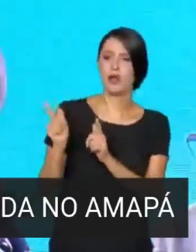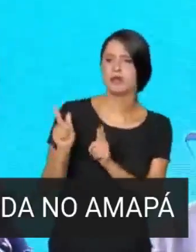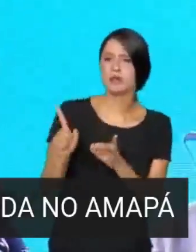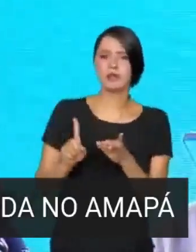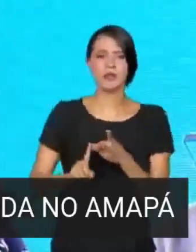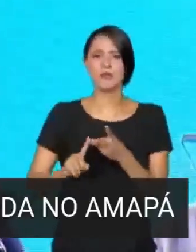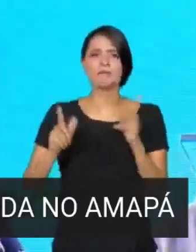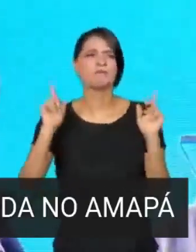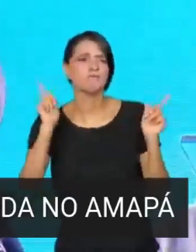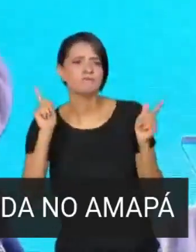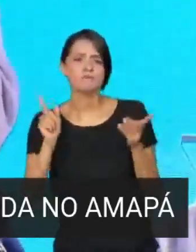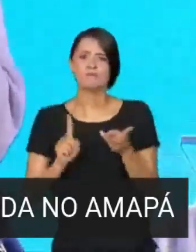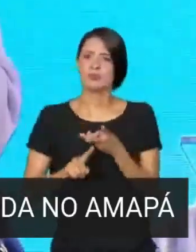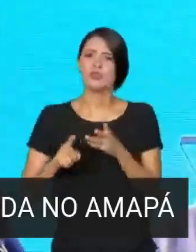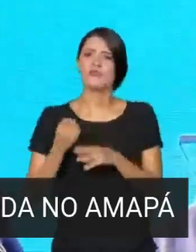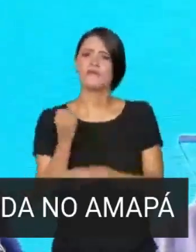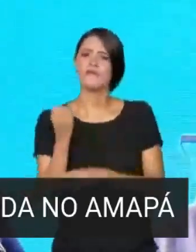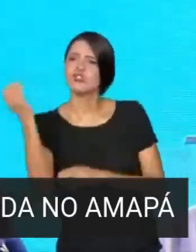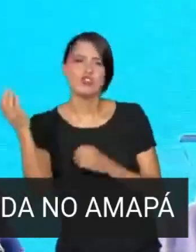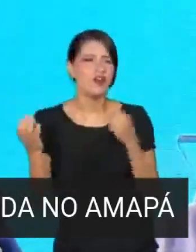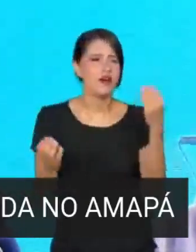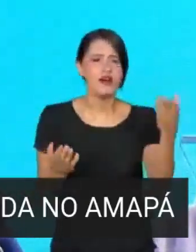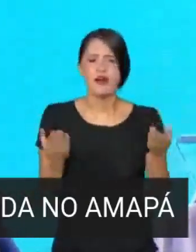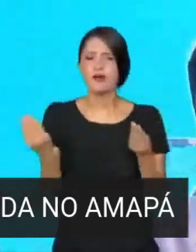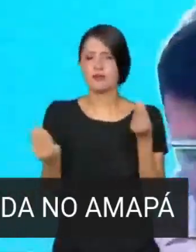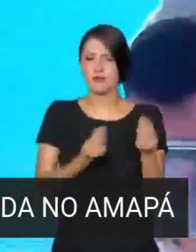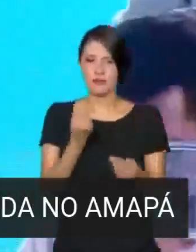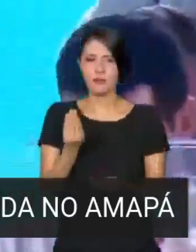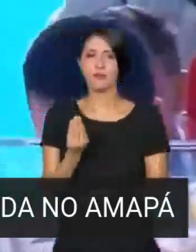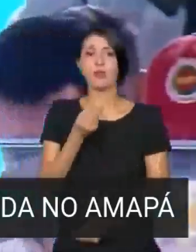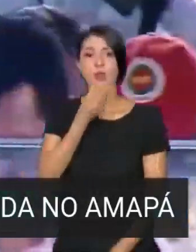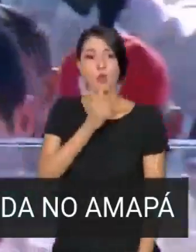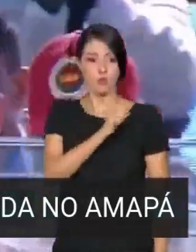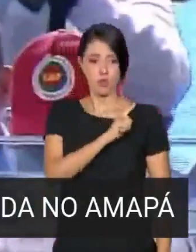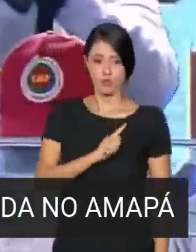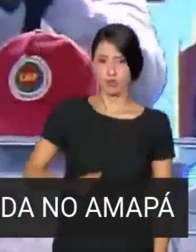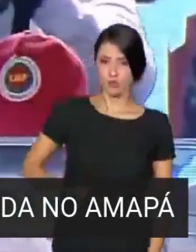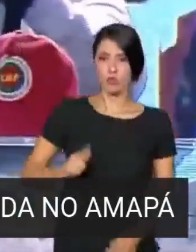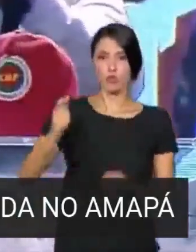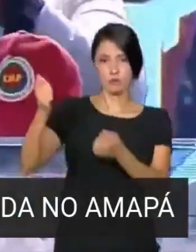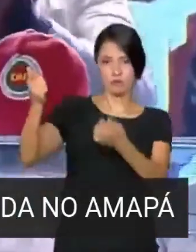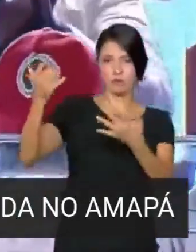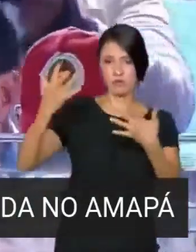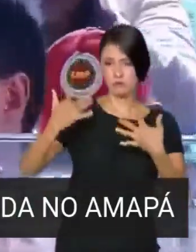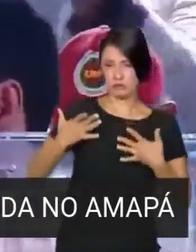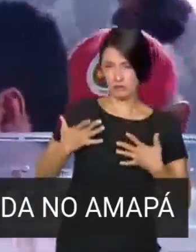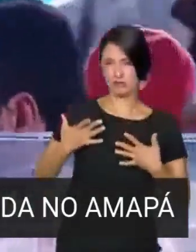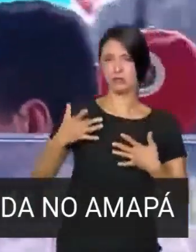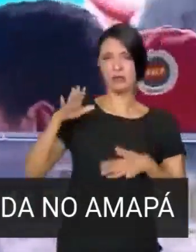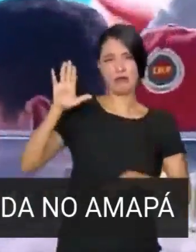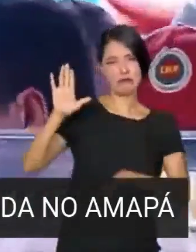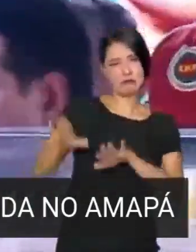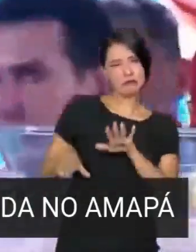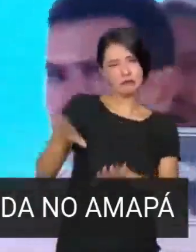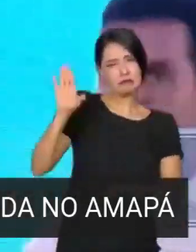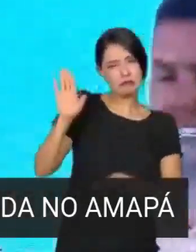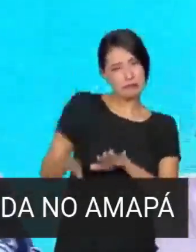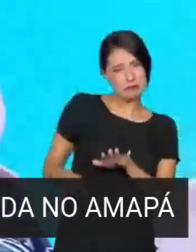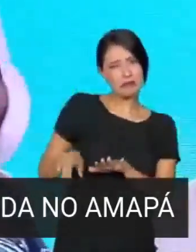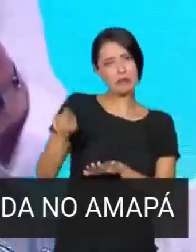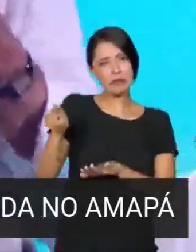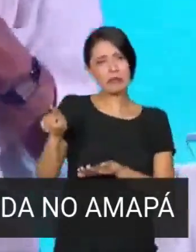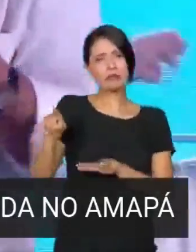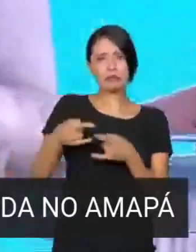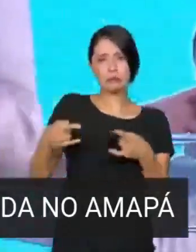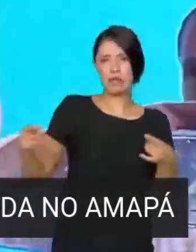essas pessoas possam viajar. O governador estava me contando que de vez em quando uma passagem